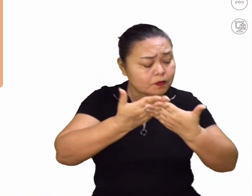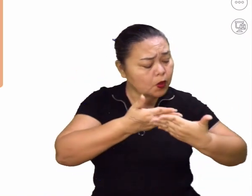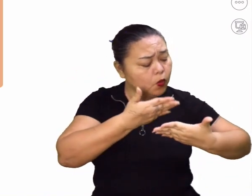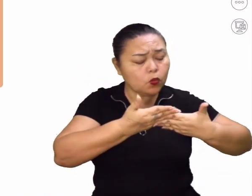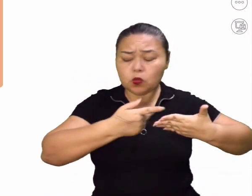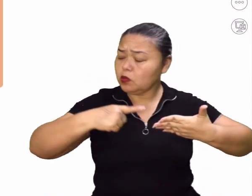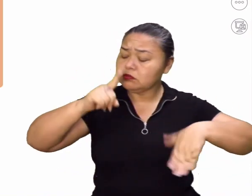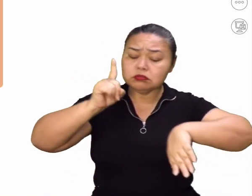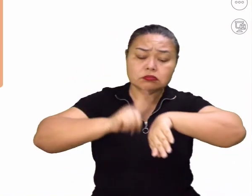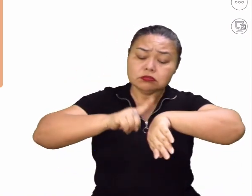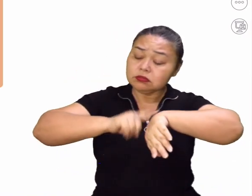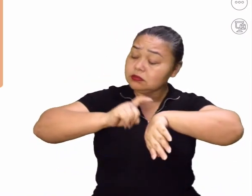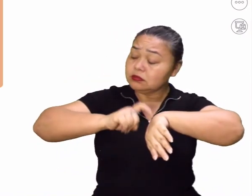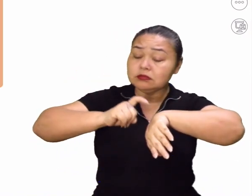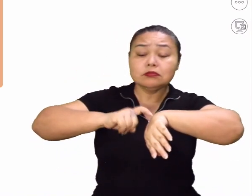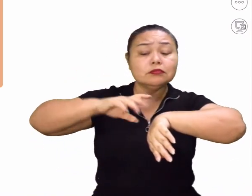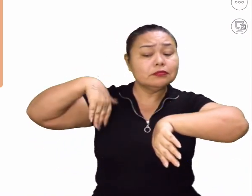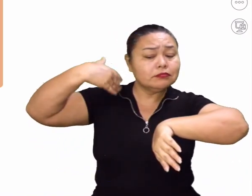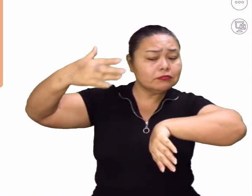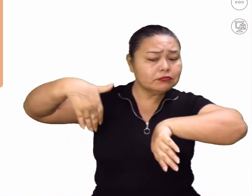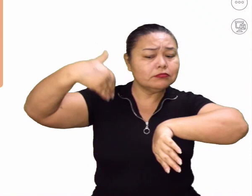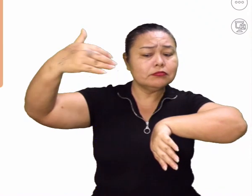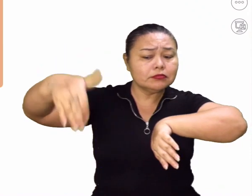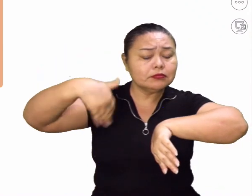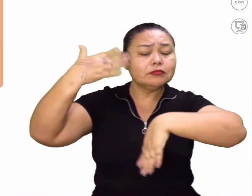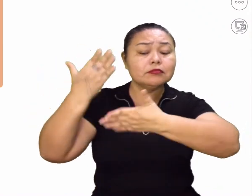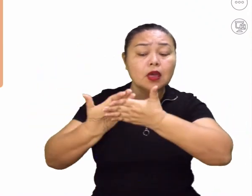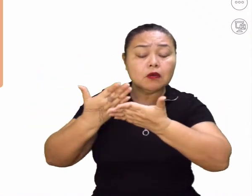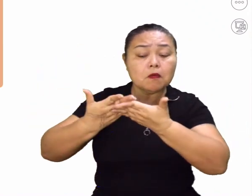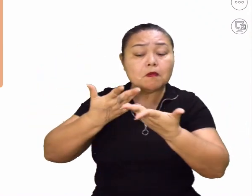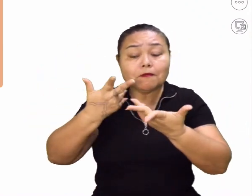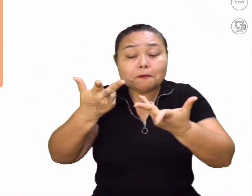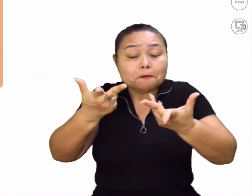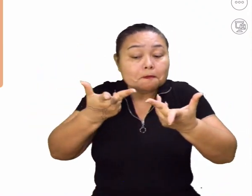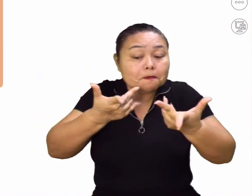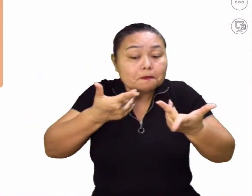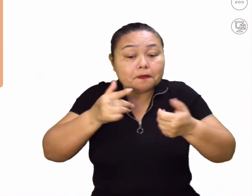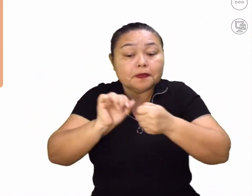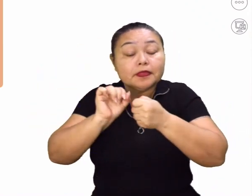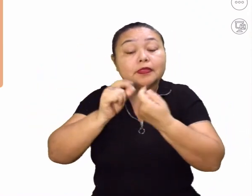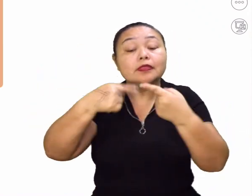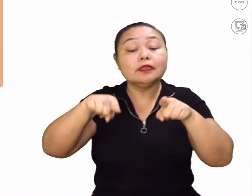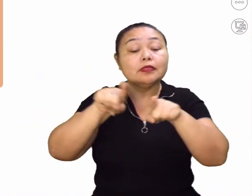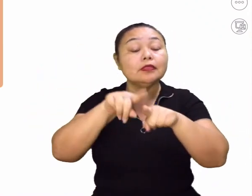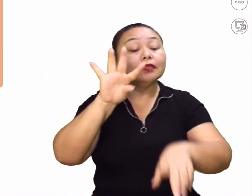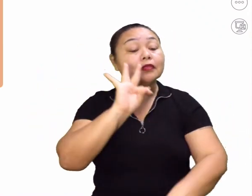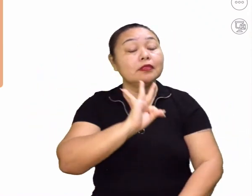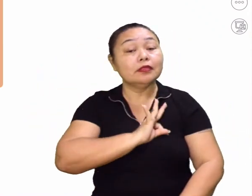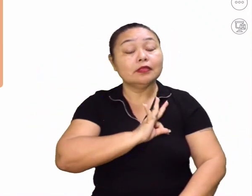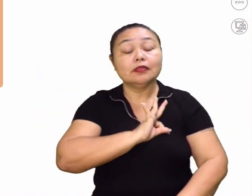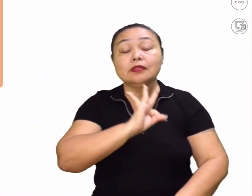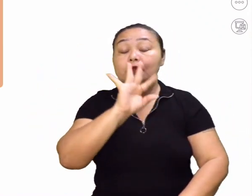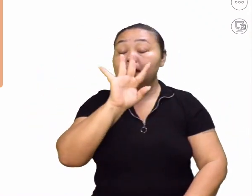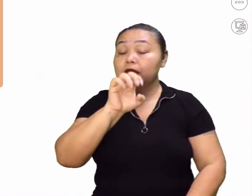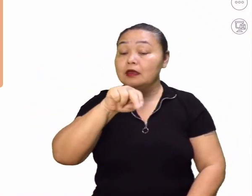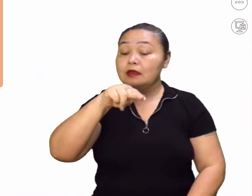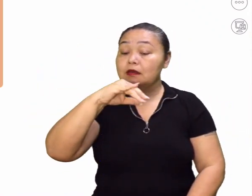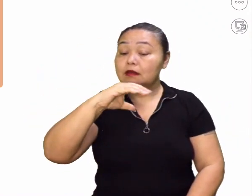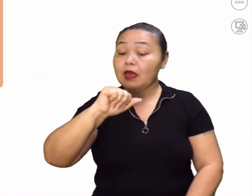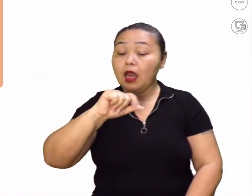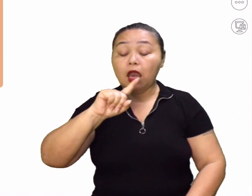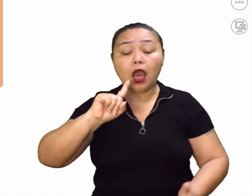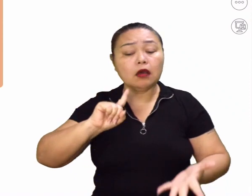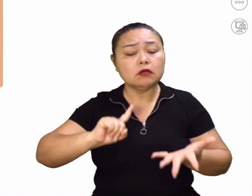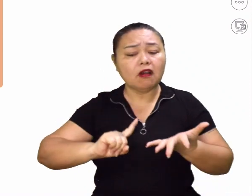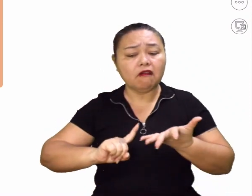do tempo, foi aperfeiçoando ela. Exatamente. Isso, e ela também é técnica porque existem várias etapas